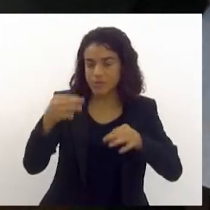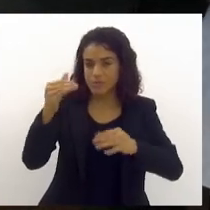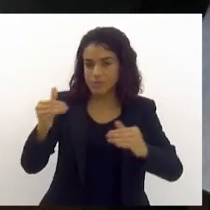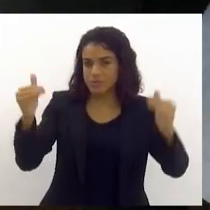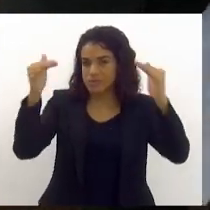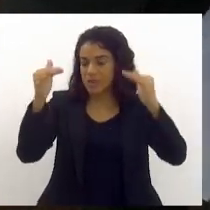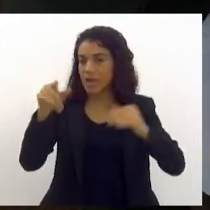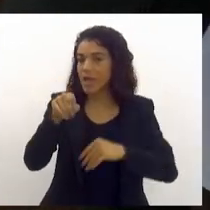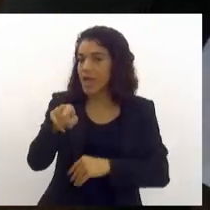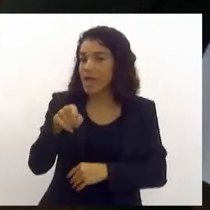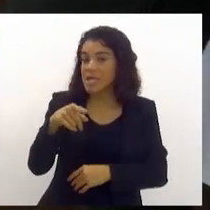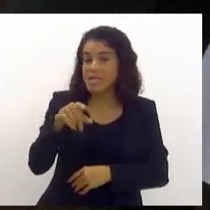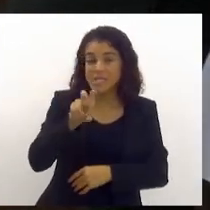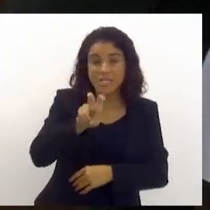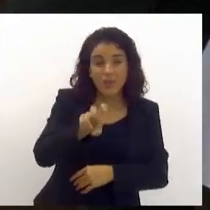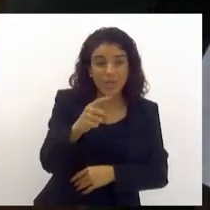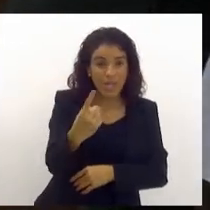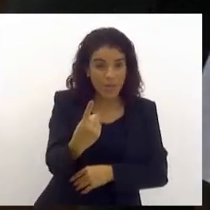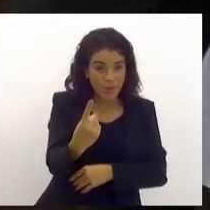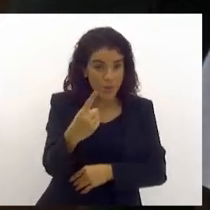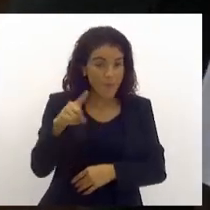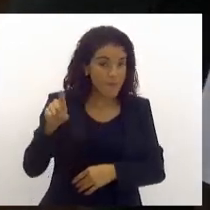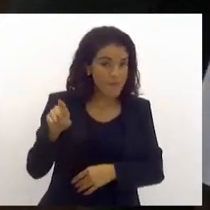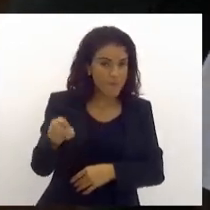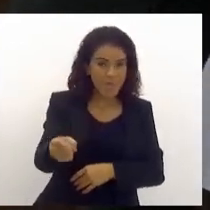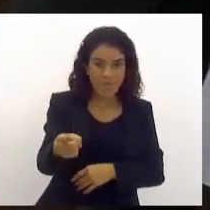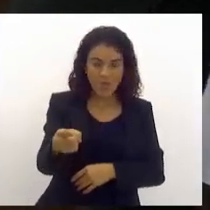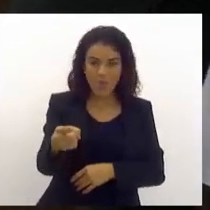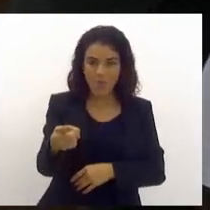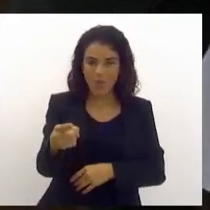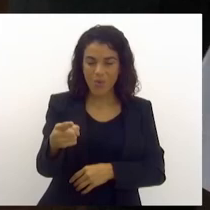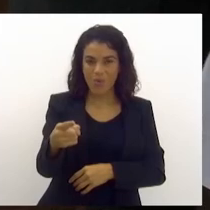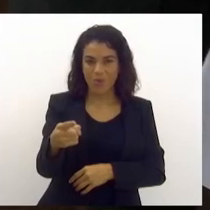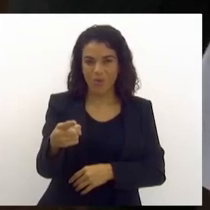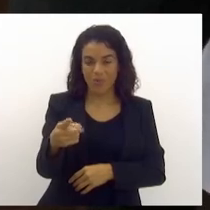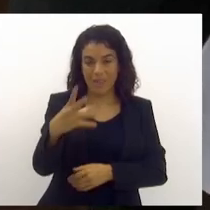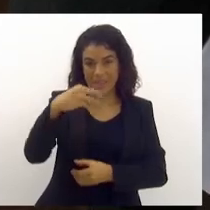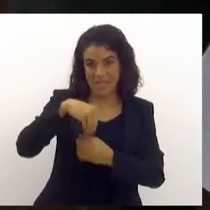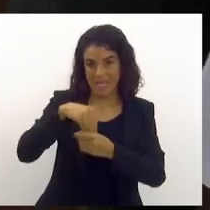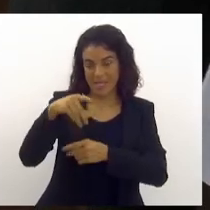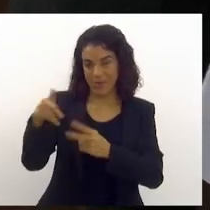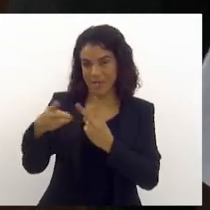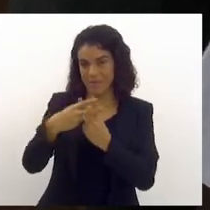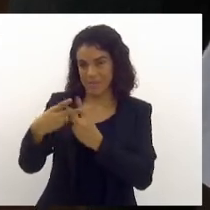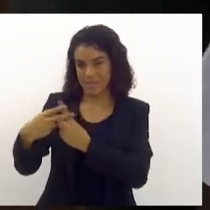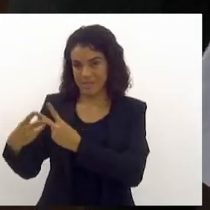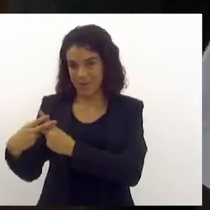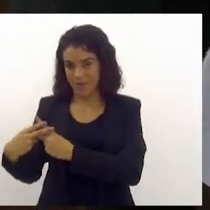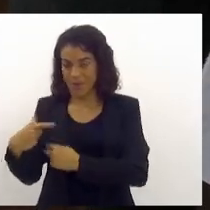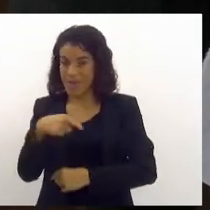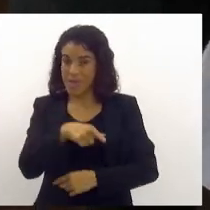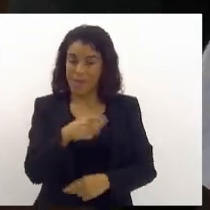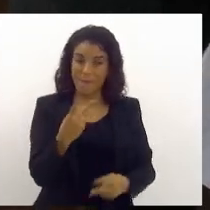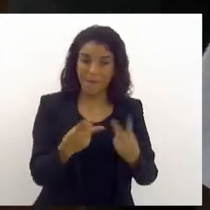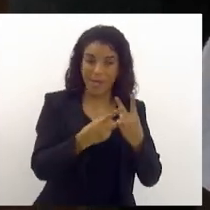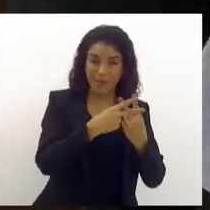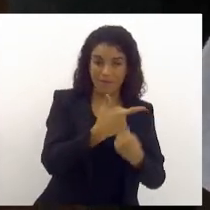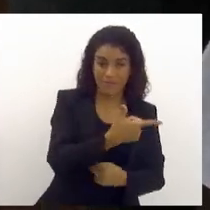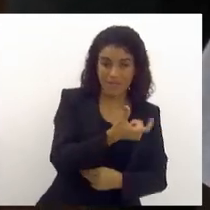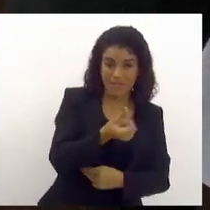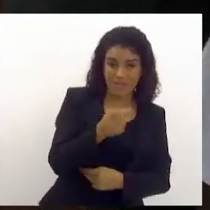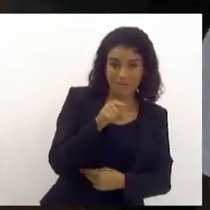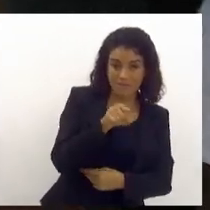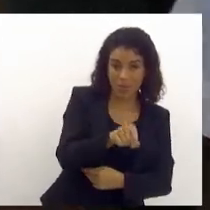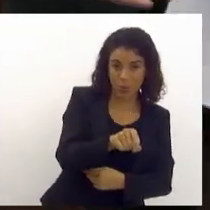mil. Se a gente prende 25 mil por ano e tem 50 mil presos no sistema carcerário